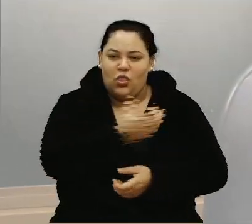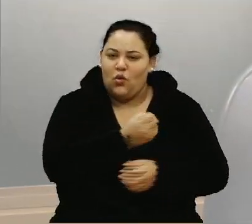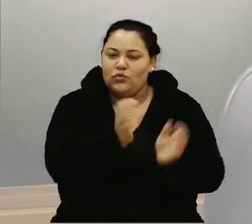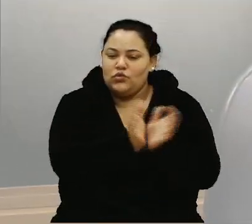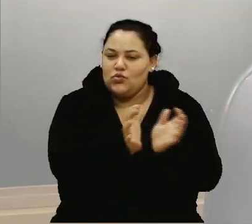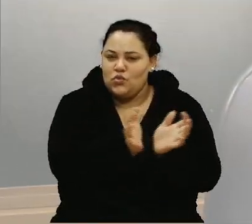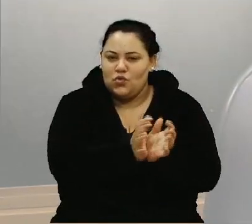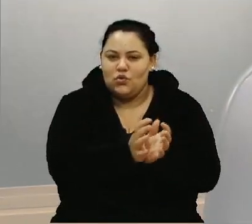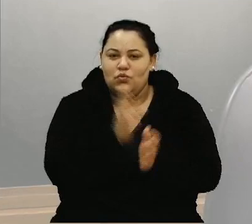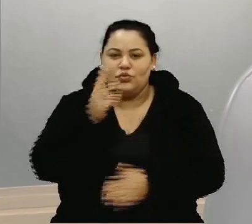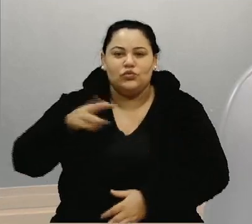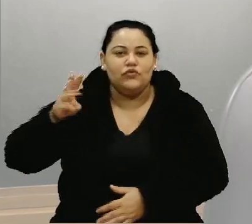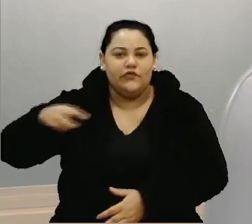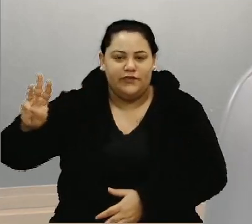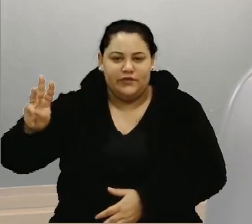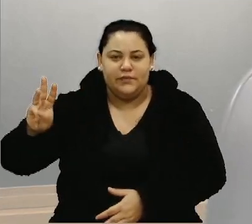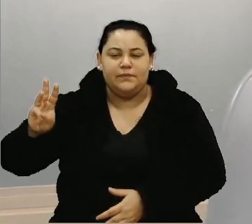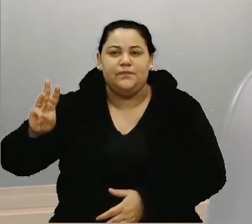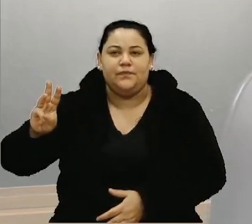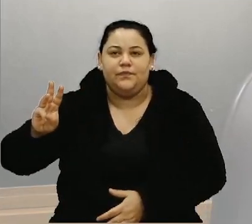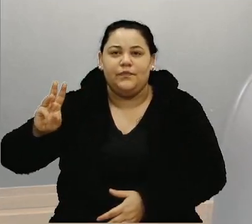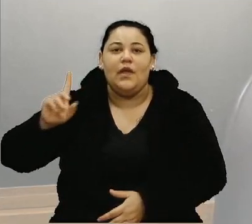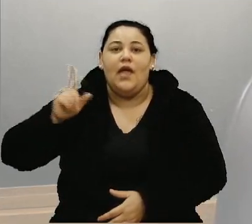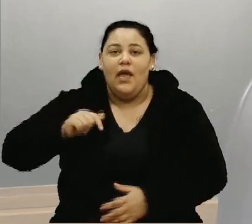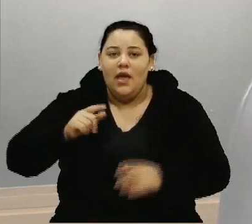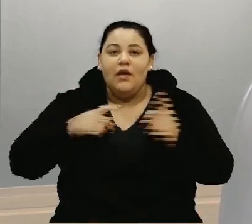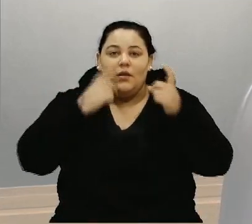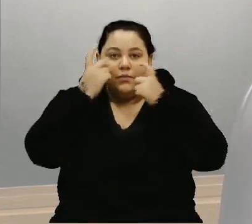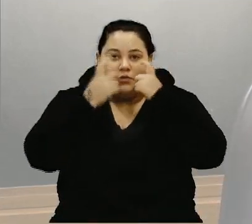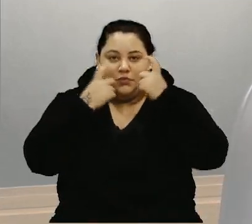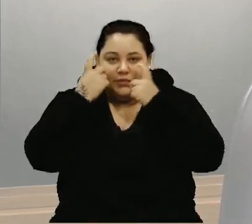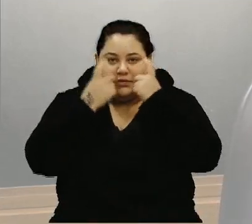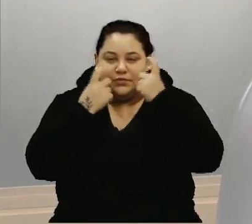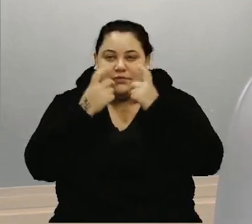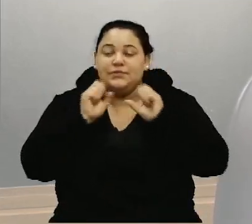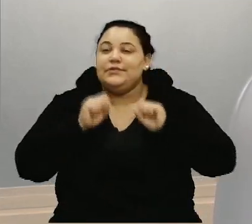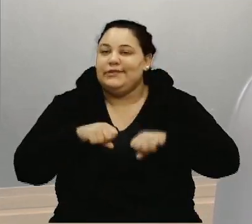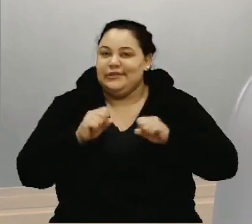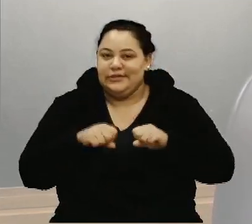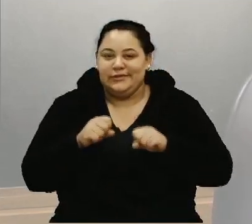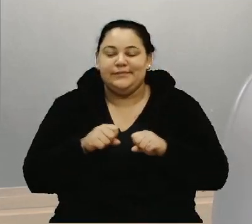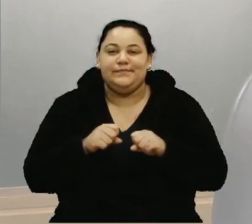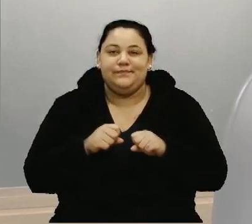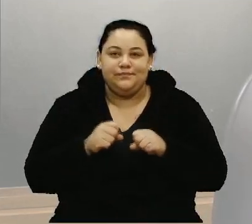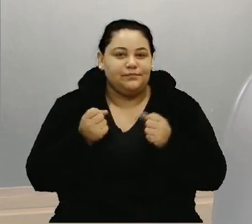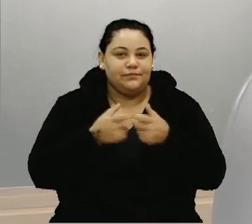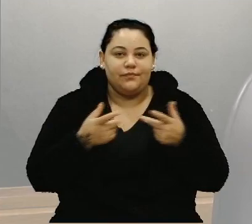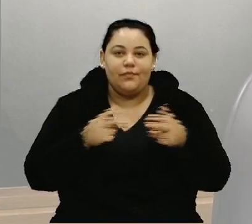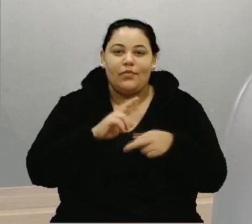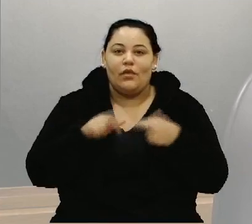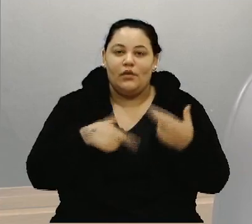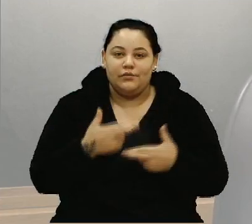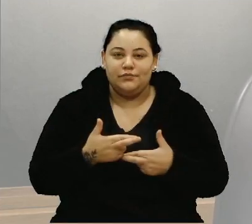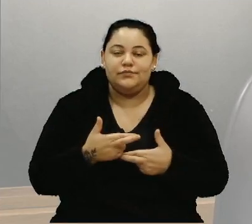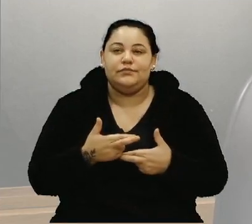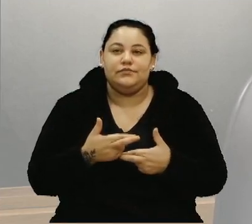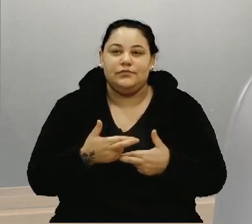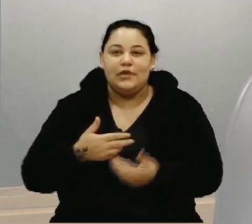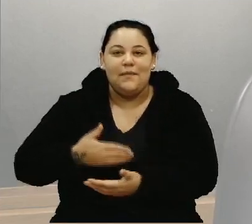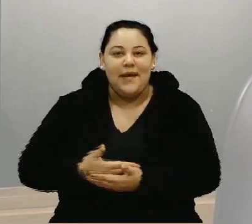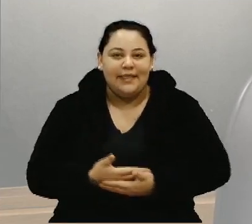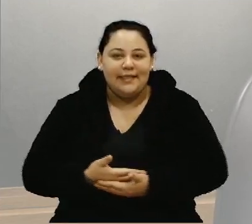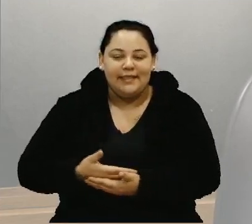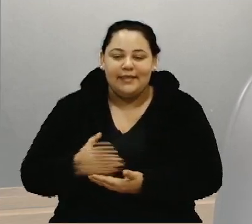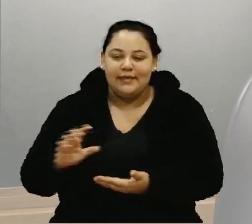equipe do Virvi. É uma preocupação grande essa questão da maternidade, já foi colocado aqui